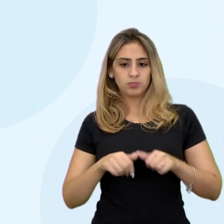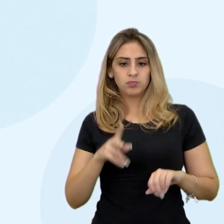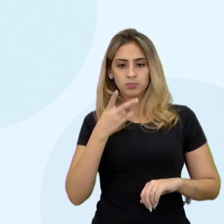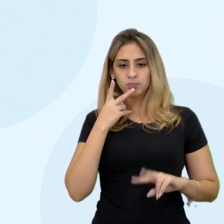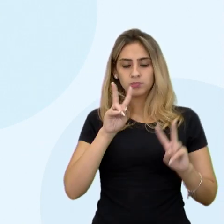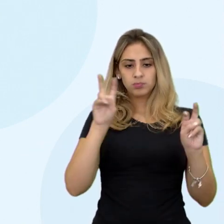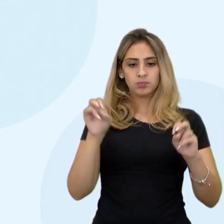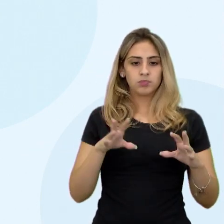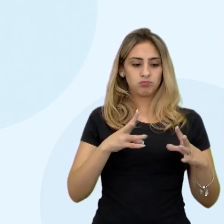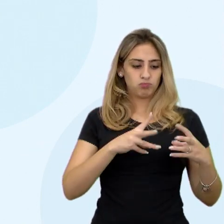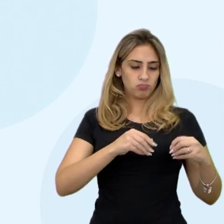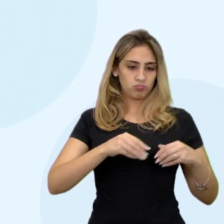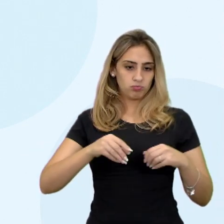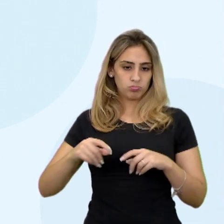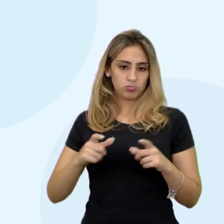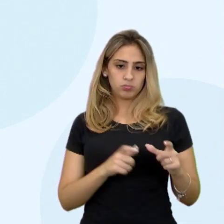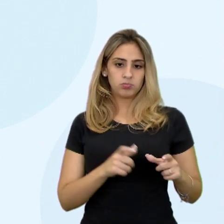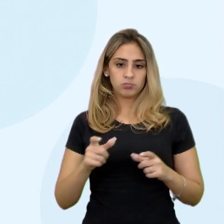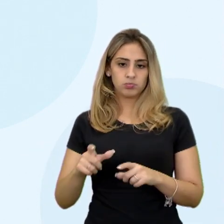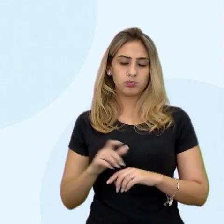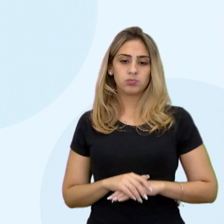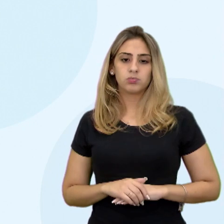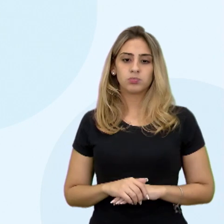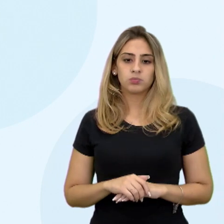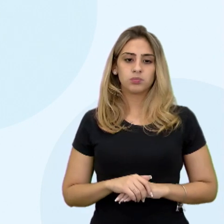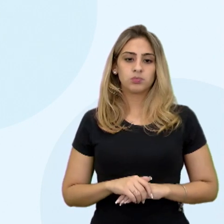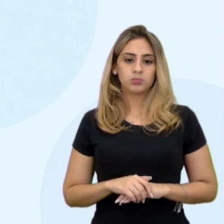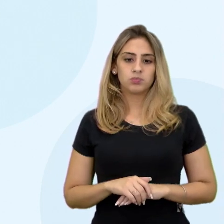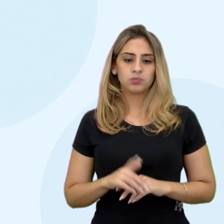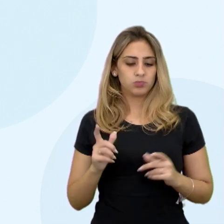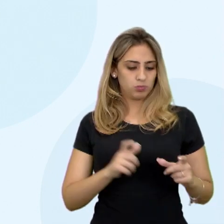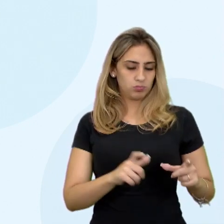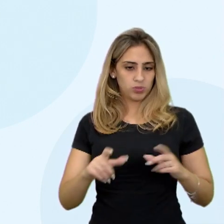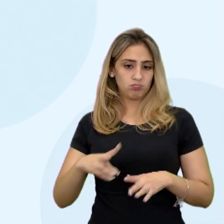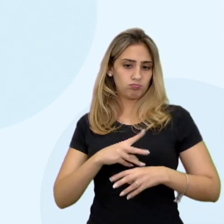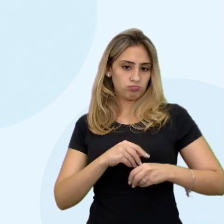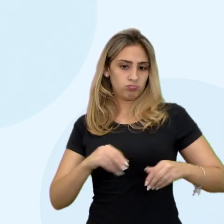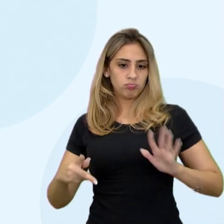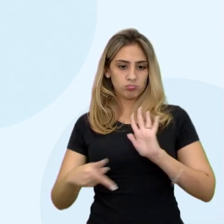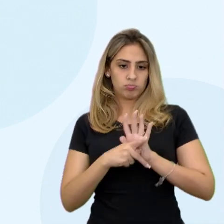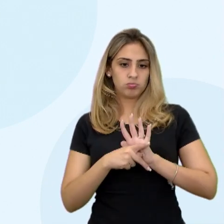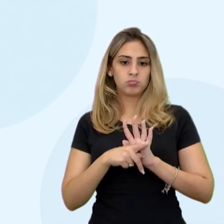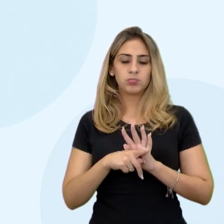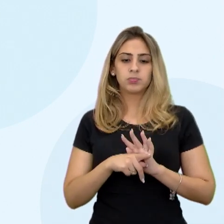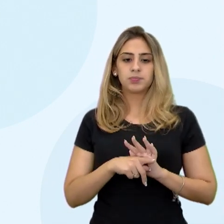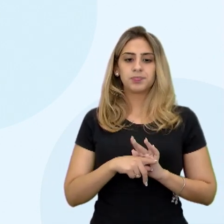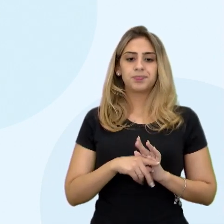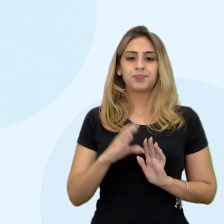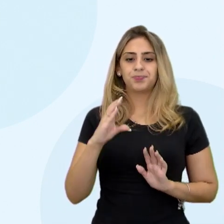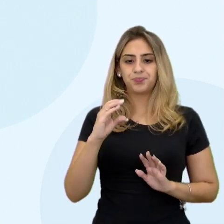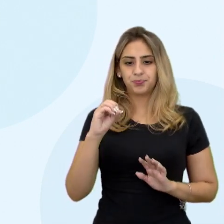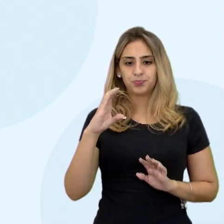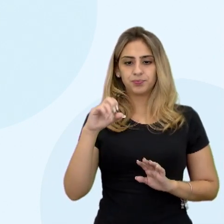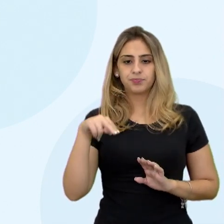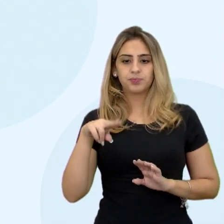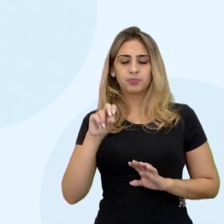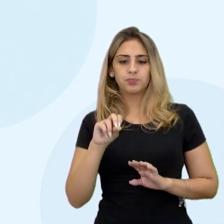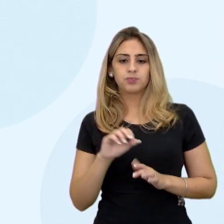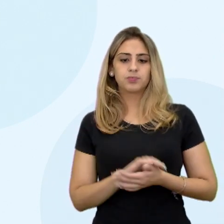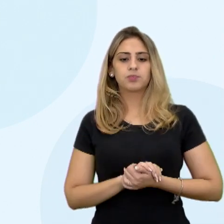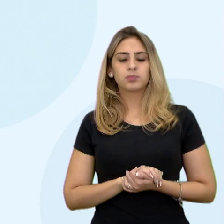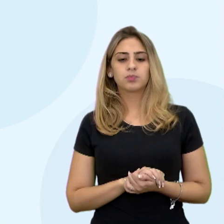sobre as terras, né? A gente está ainda se debruçando aqui sobre uma questão territorial. Oceano Atlântico, a gente já lembra aí das grandes navegações,